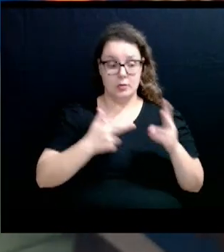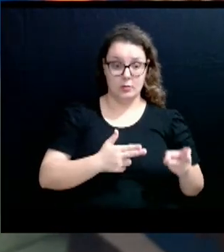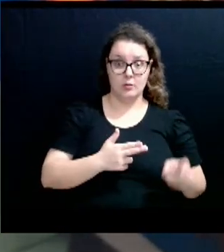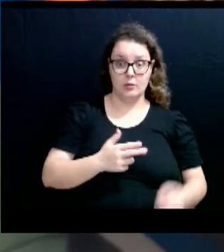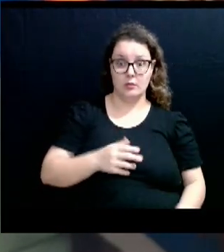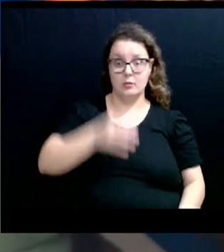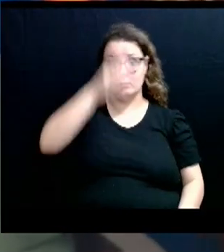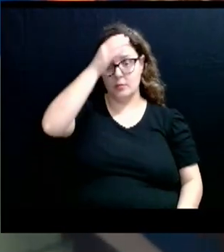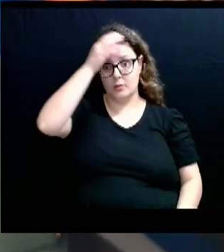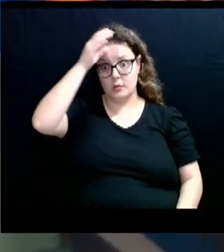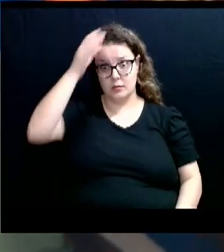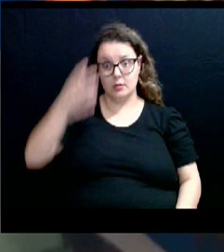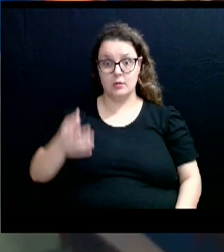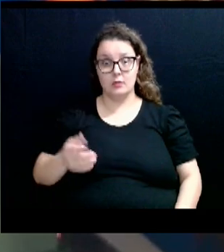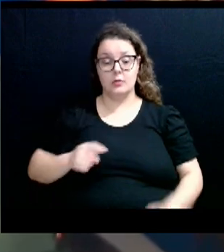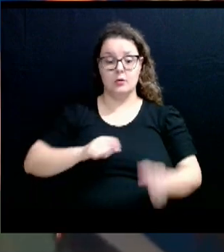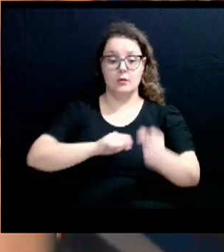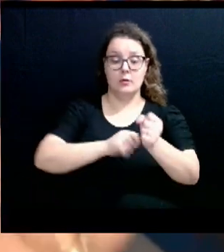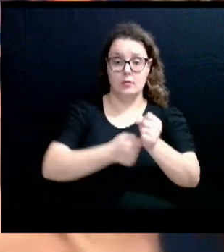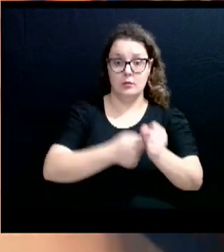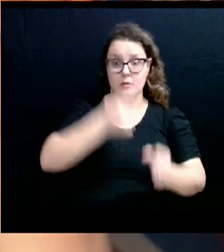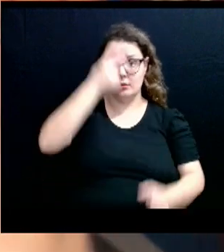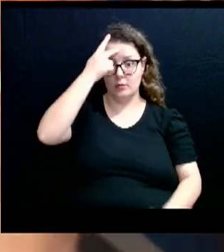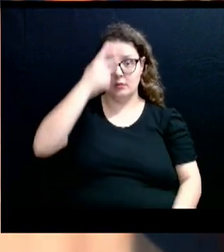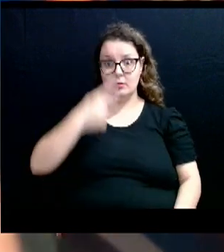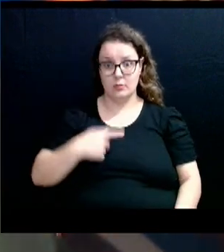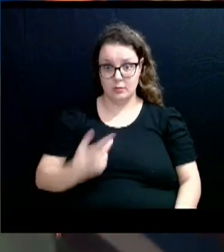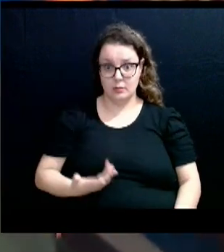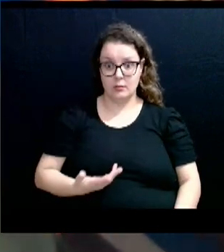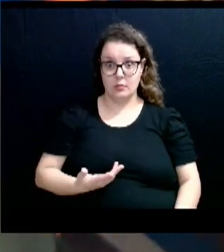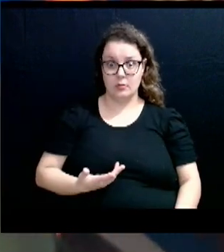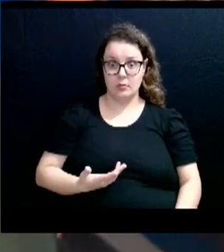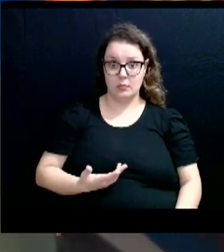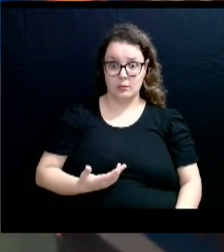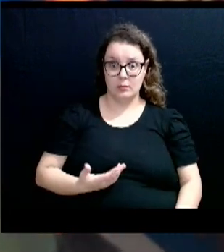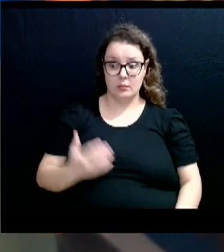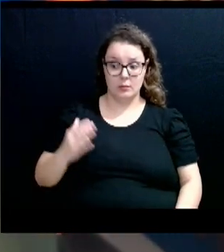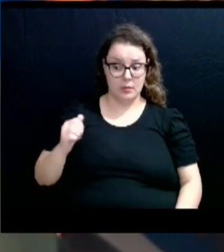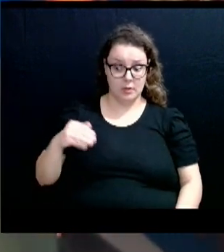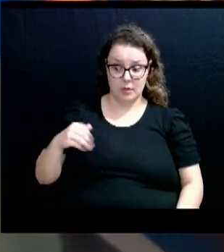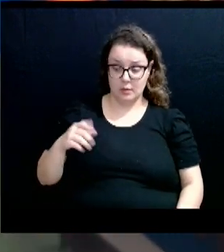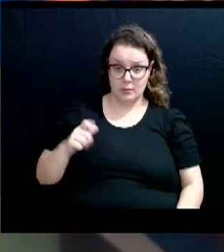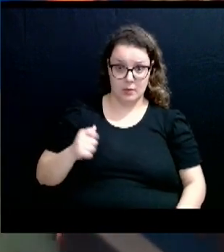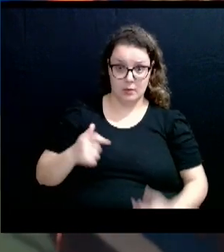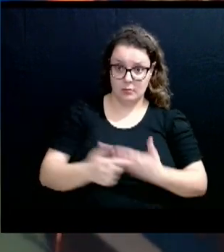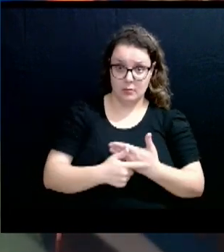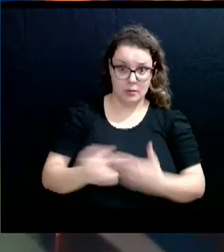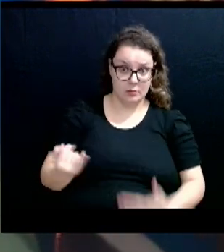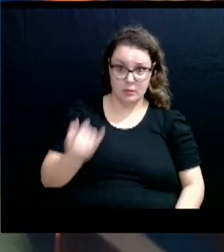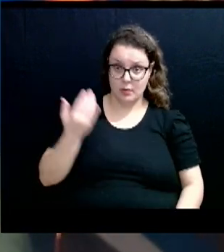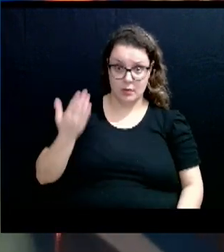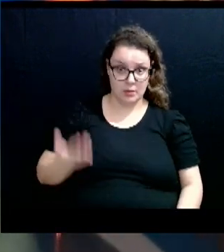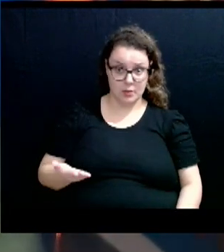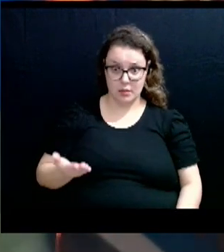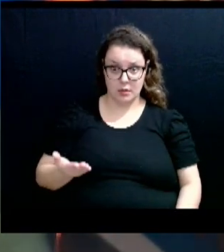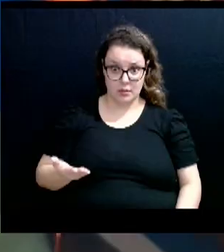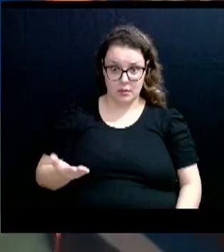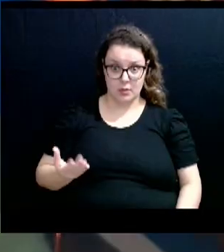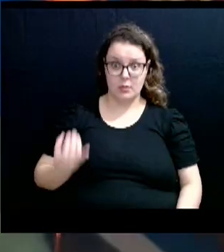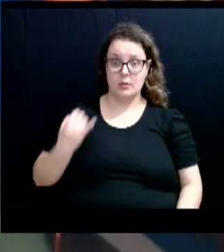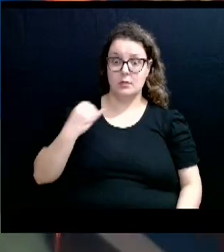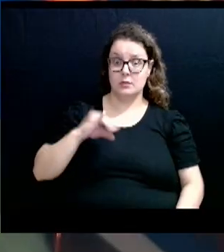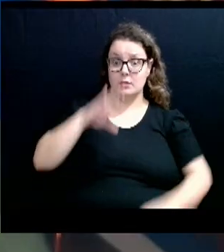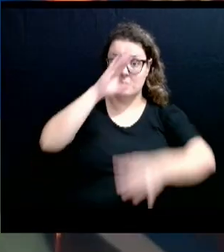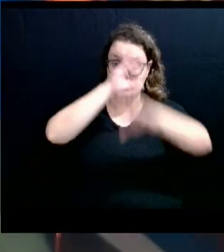estava bloqueando ela de uma camada, de um papel muito importante para ela, porque se ela aprendeu que